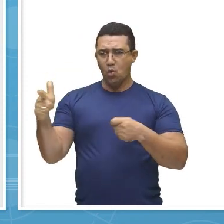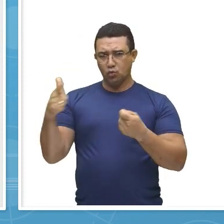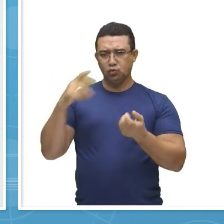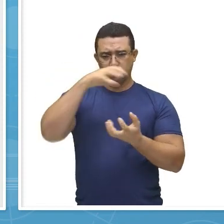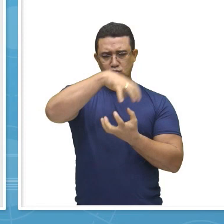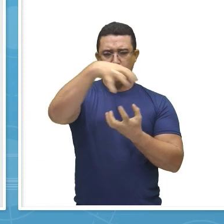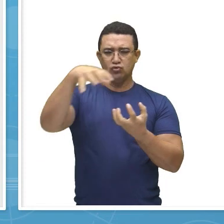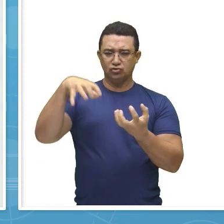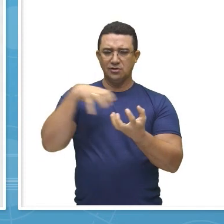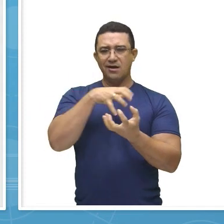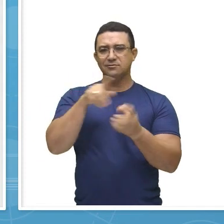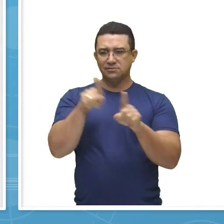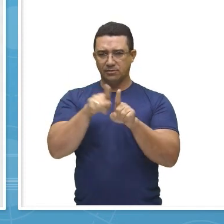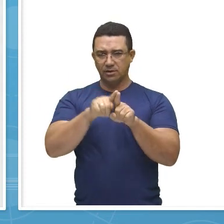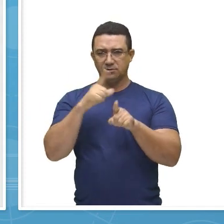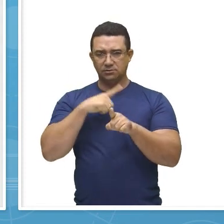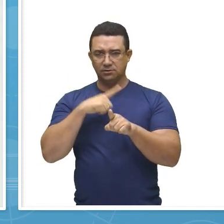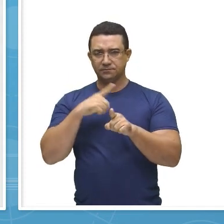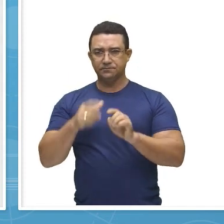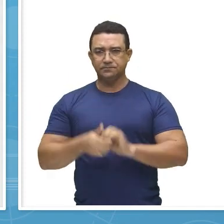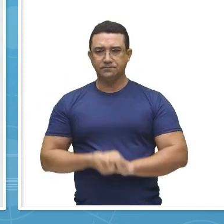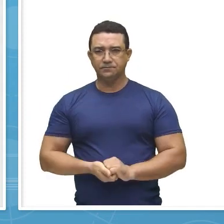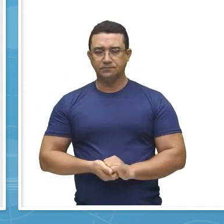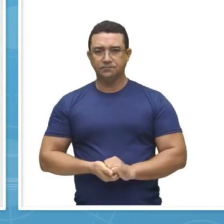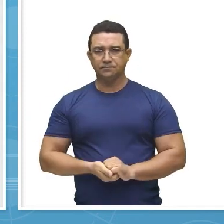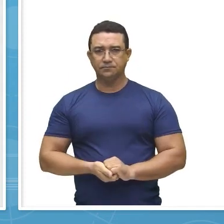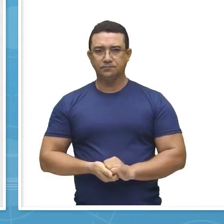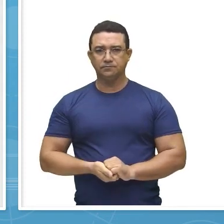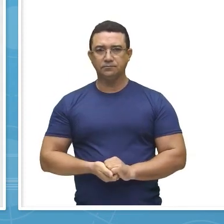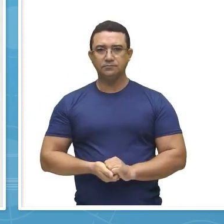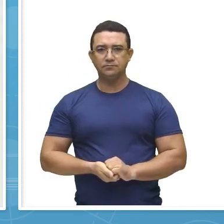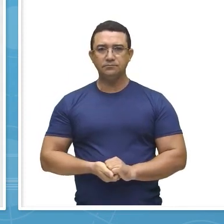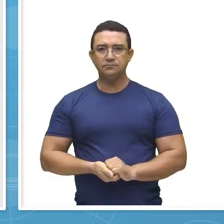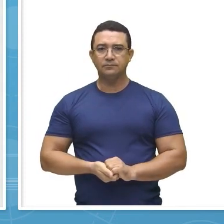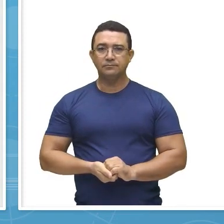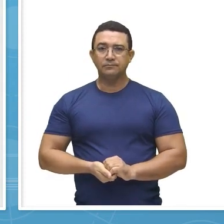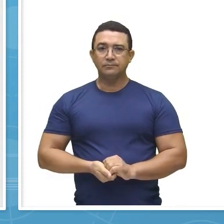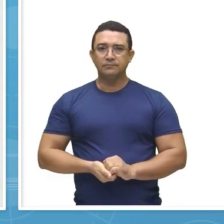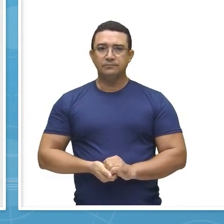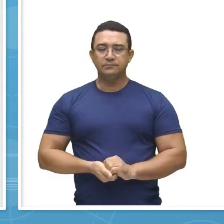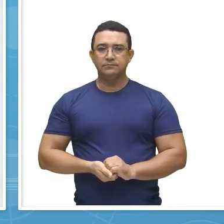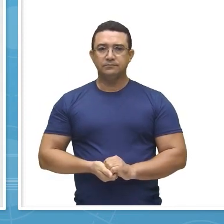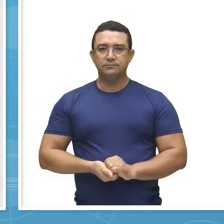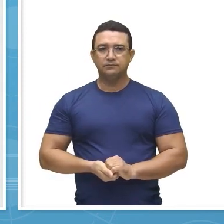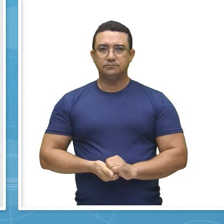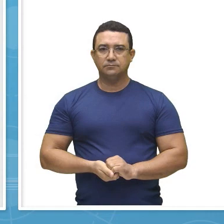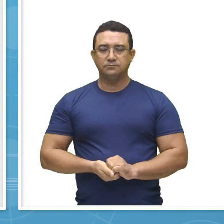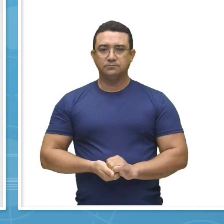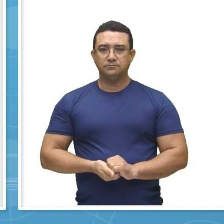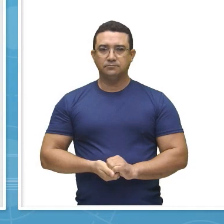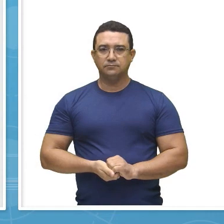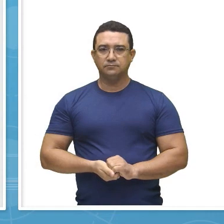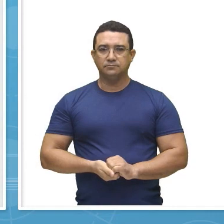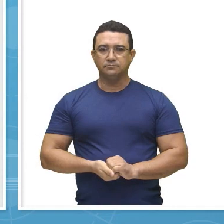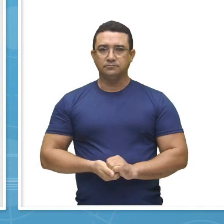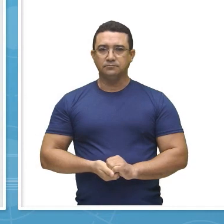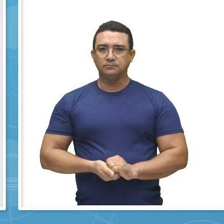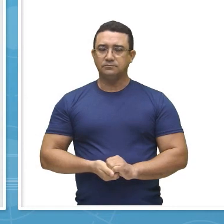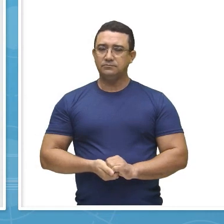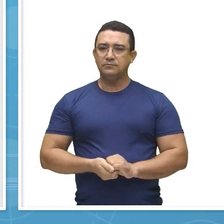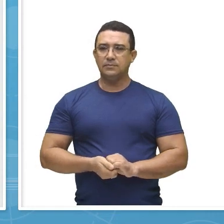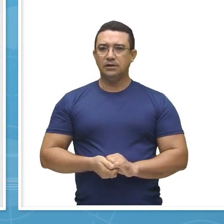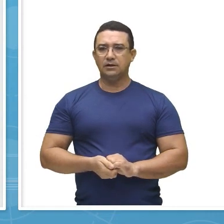mas também na Ásia, em uma pequena parte ali da Oceania e na América do Sul, principalmente. Tá? E letra D,